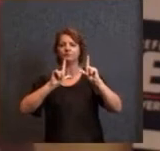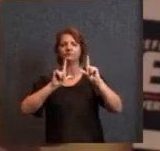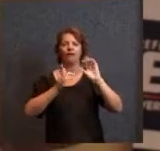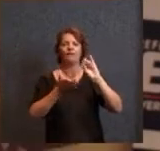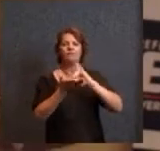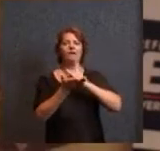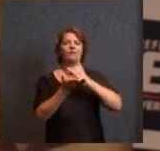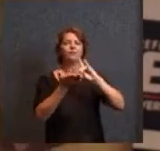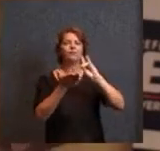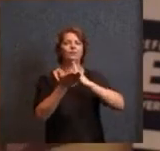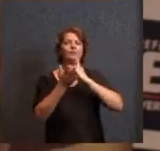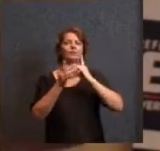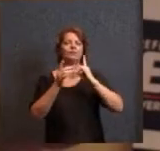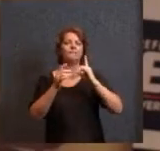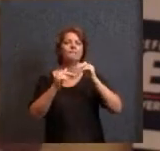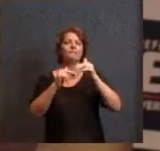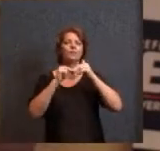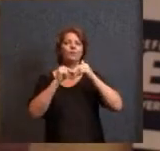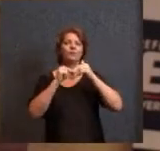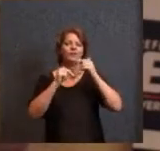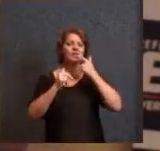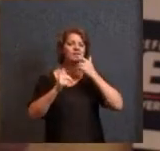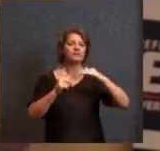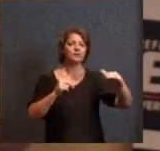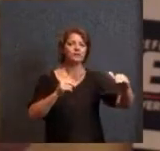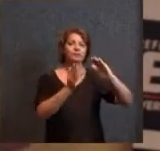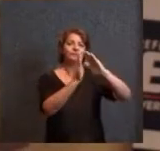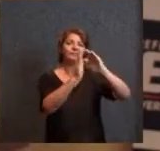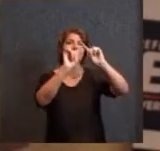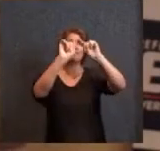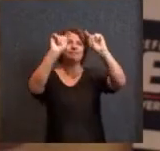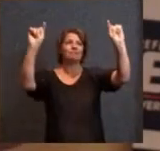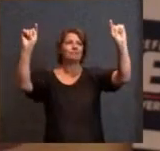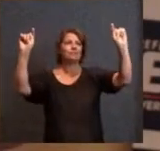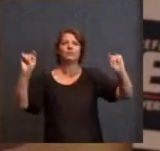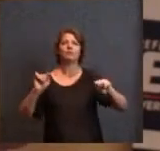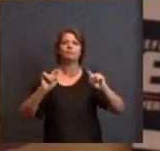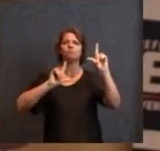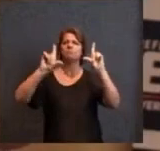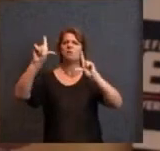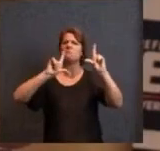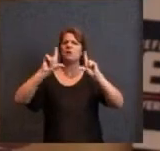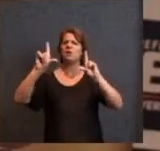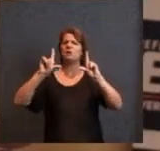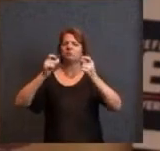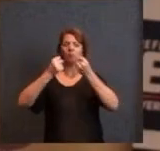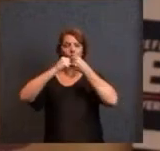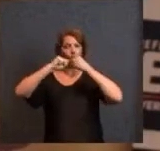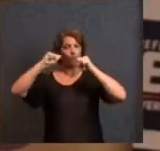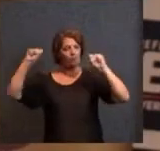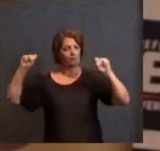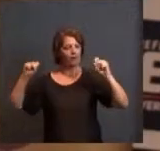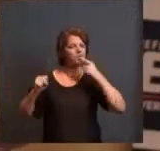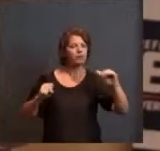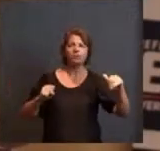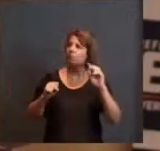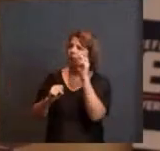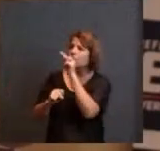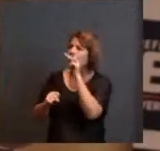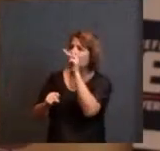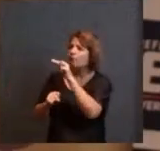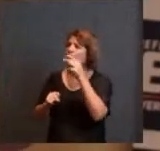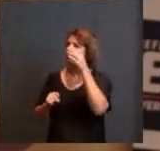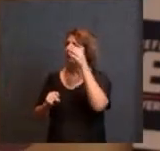têm uma TV por sala, onde a atividade se faz de forma lúdica e é necessário ter equipamentos que